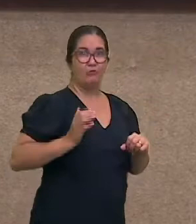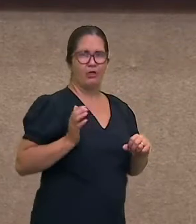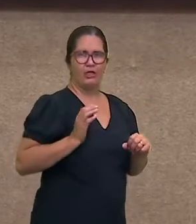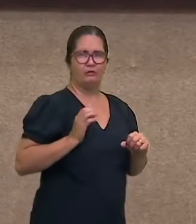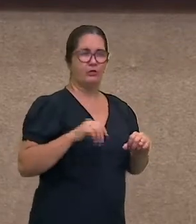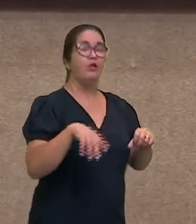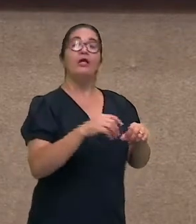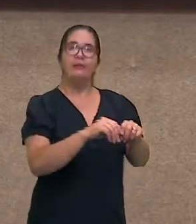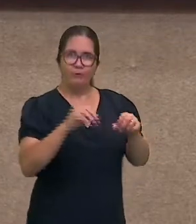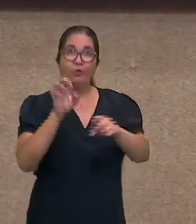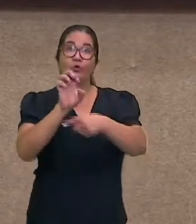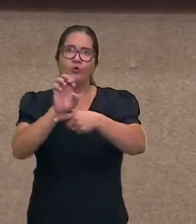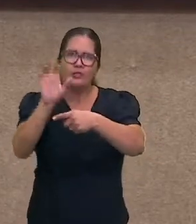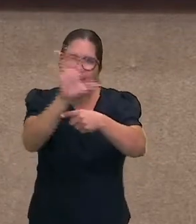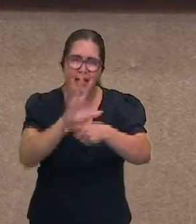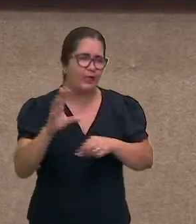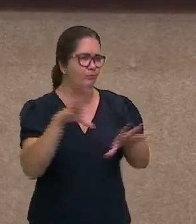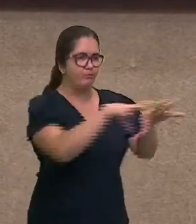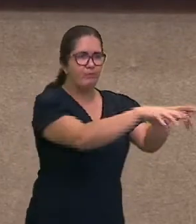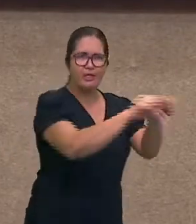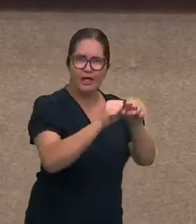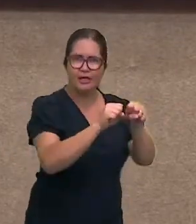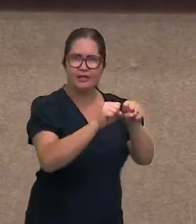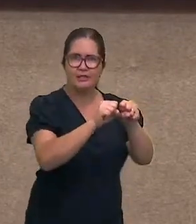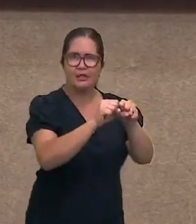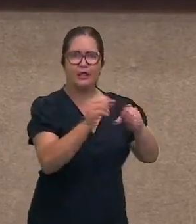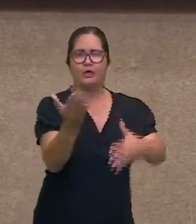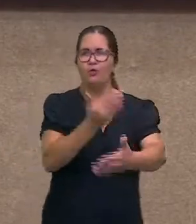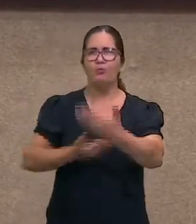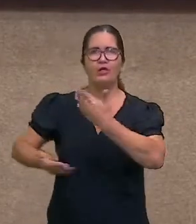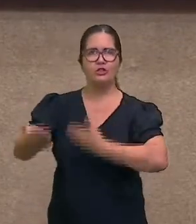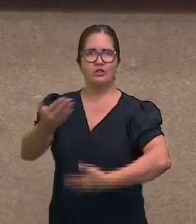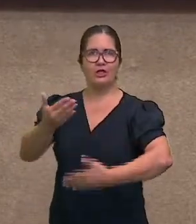Limitasse os poderes da Inquisição.